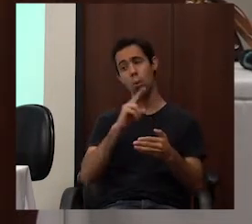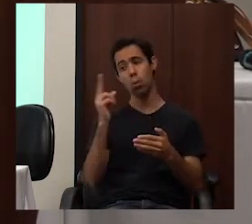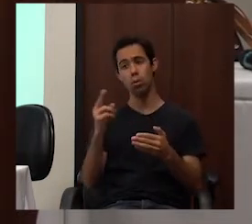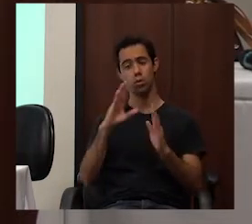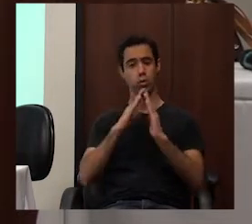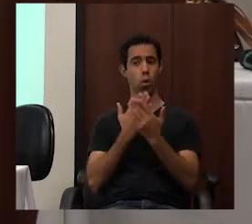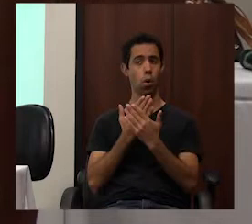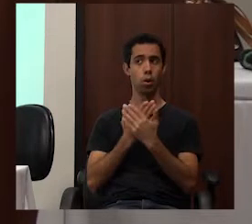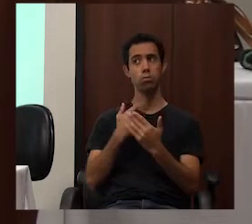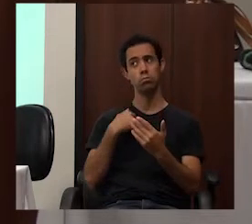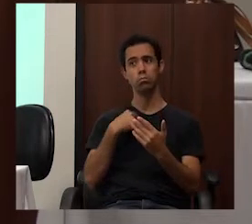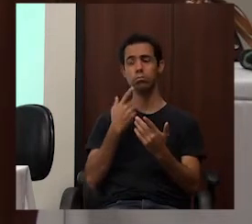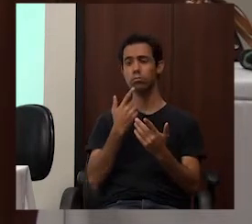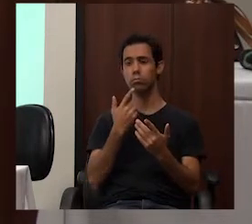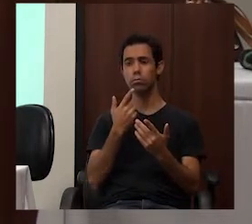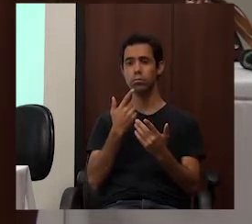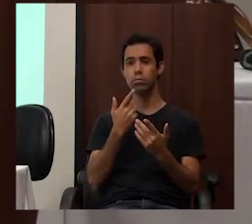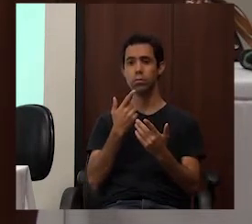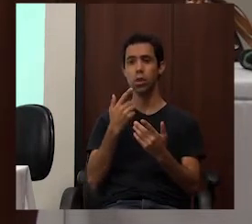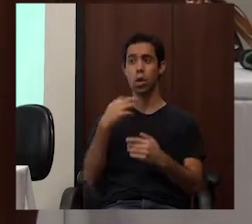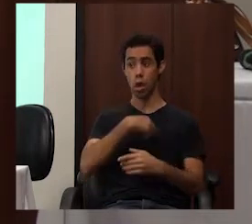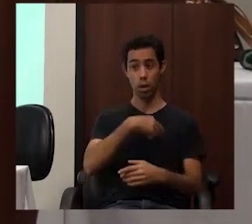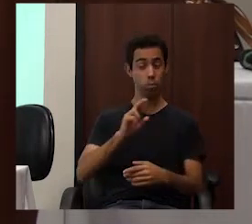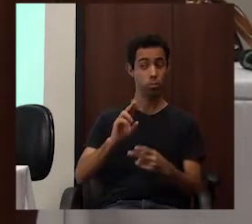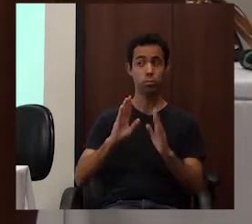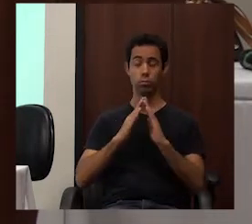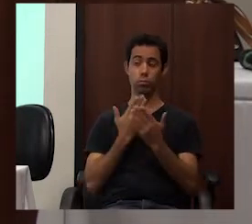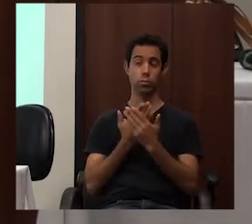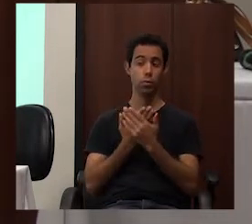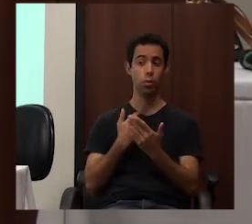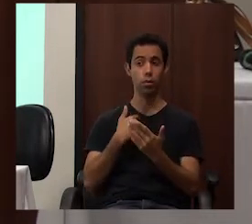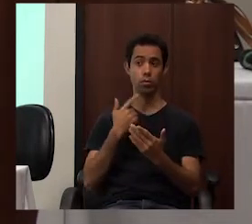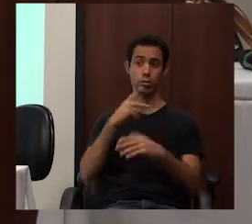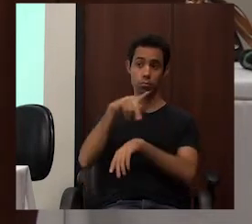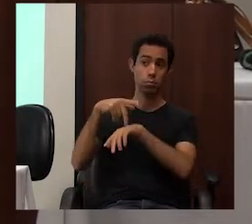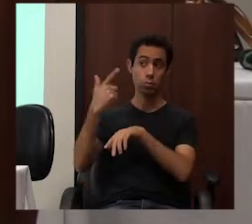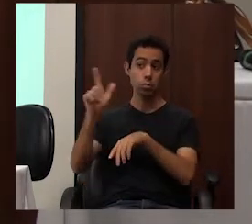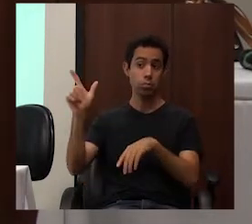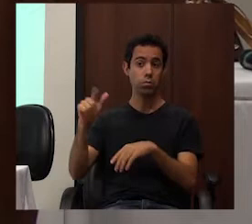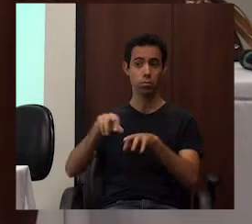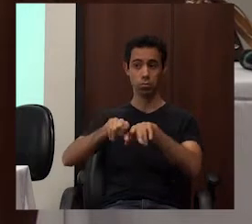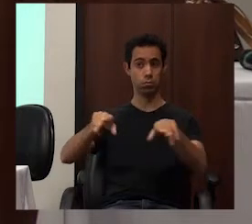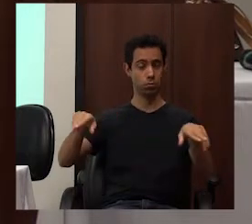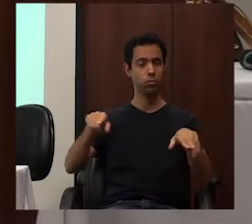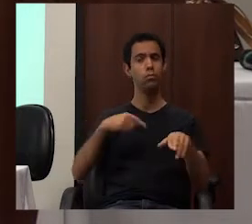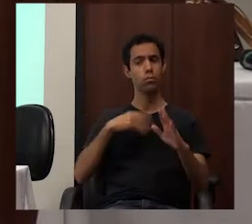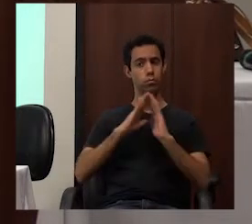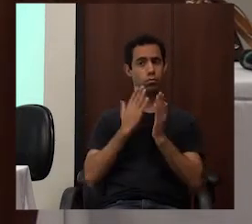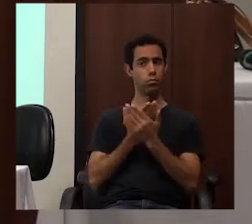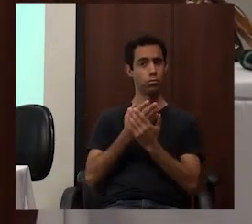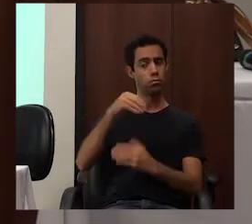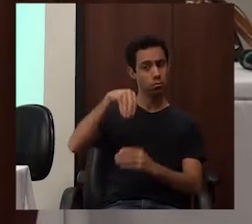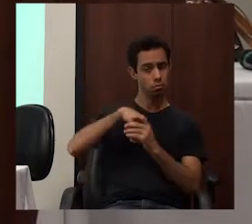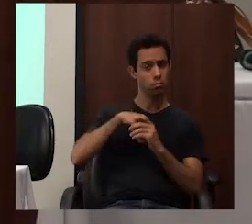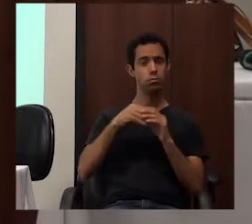uma escola religiosa, mas o que o Estado deve dar é uma opção dentro da